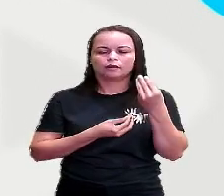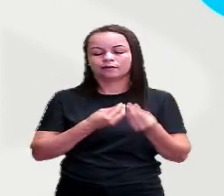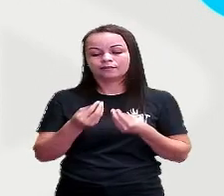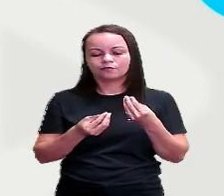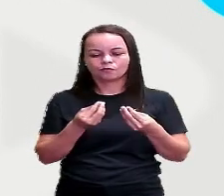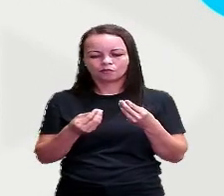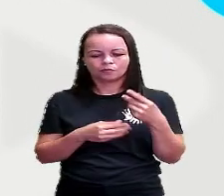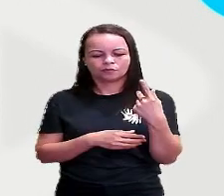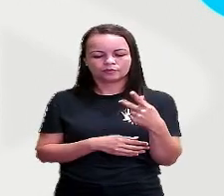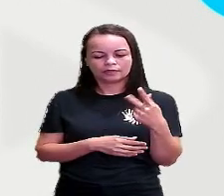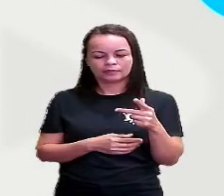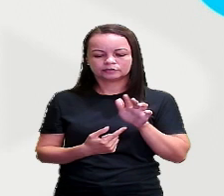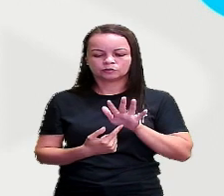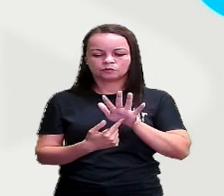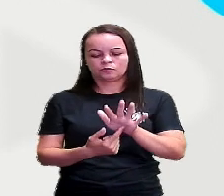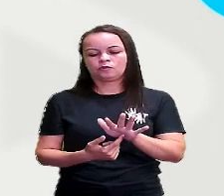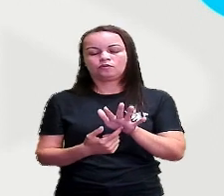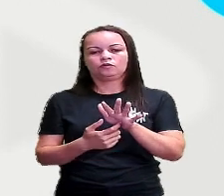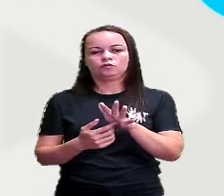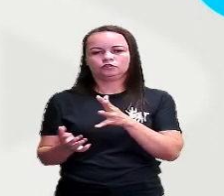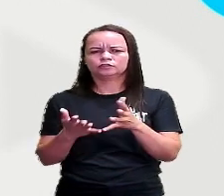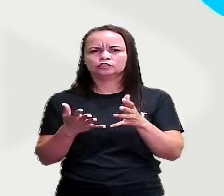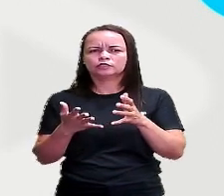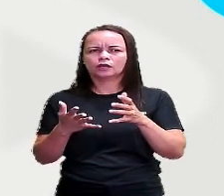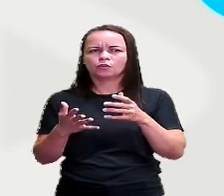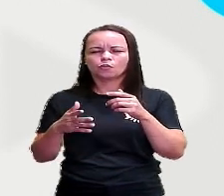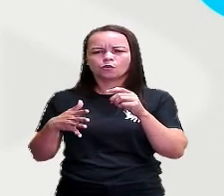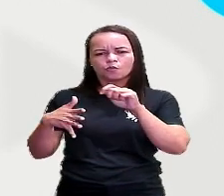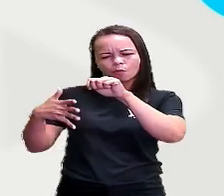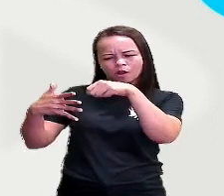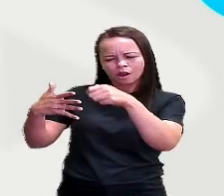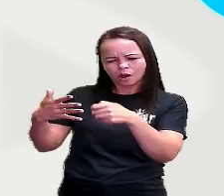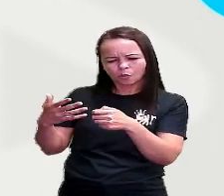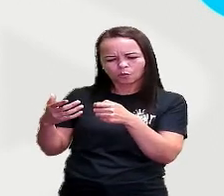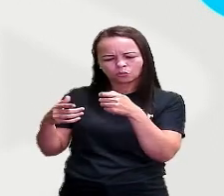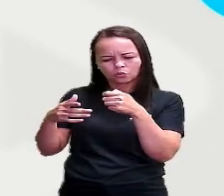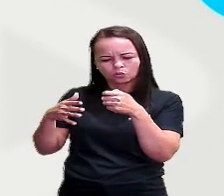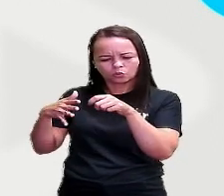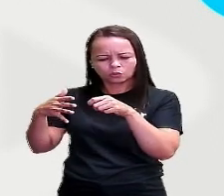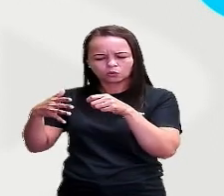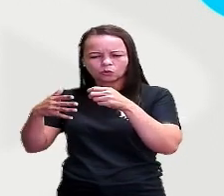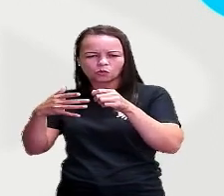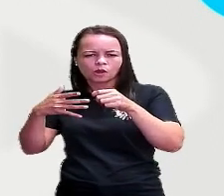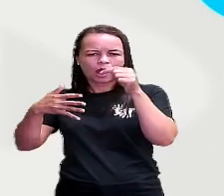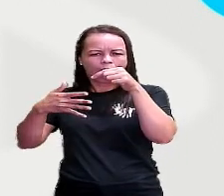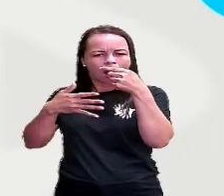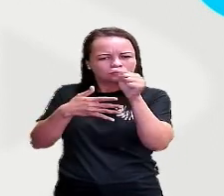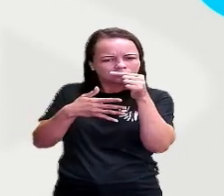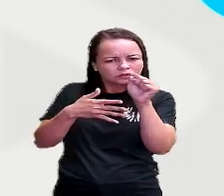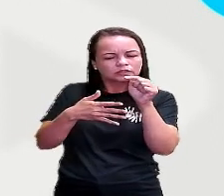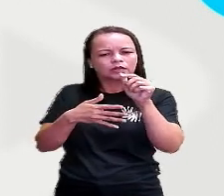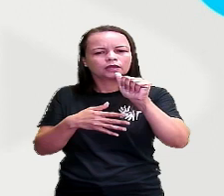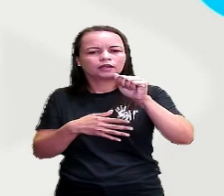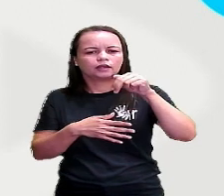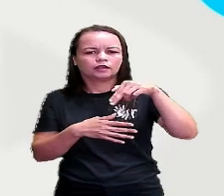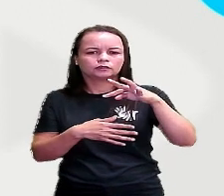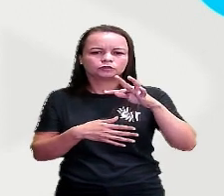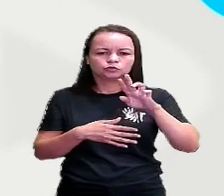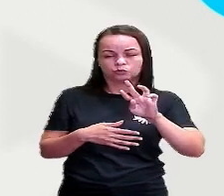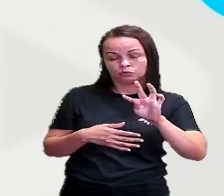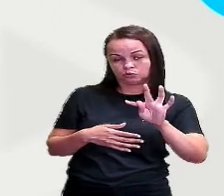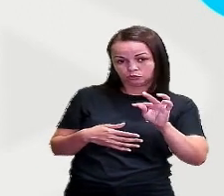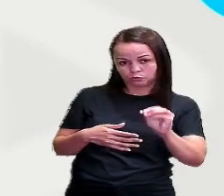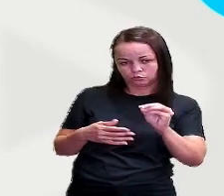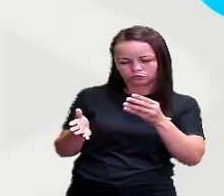Quando é que vai entrar esse acento, quando não vai entrar? Bom, vamos ver aqui. Então, as palavras oxítonas são aquela, como eu disse, que